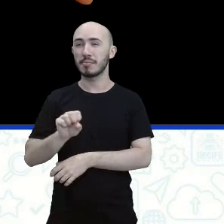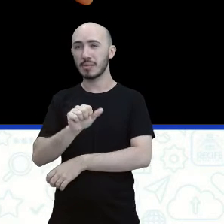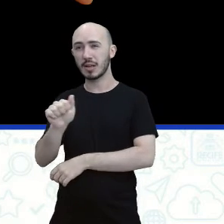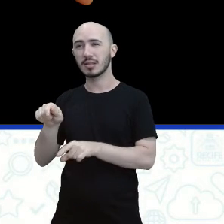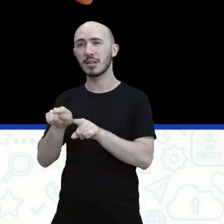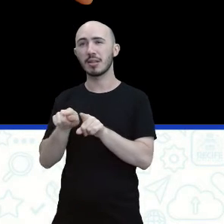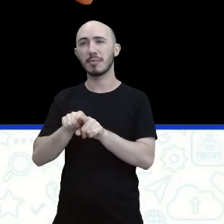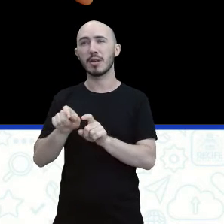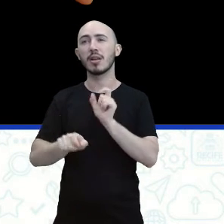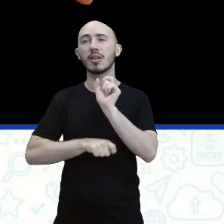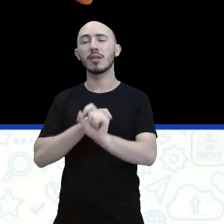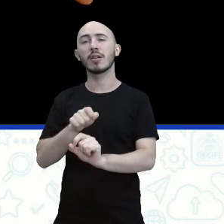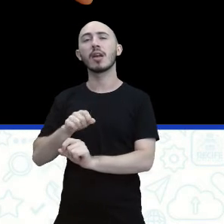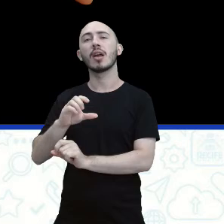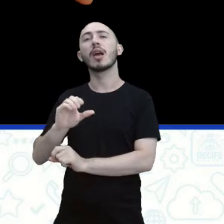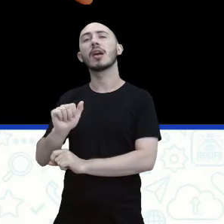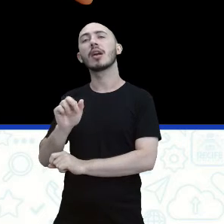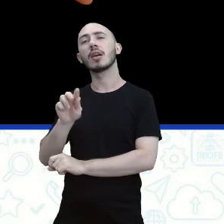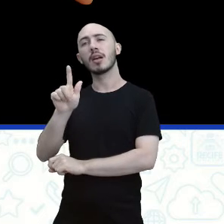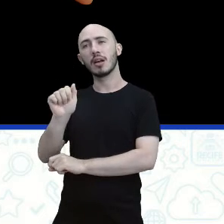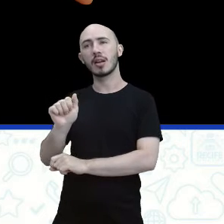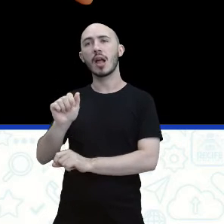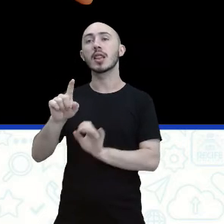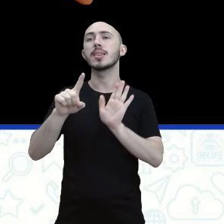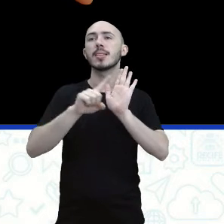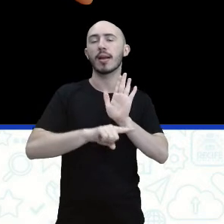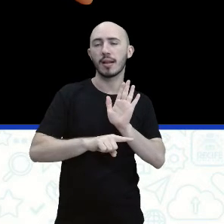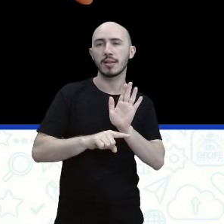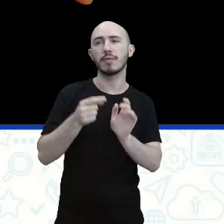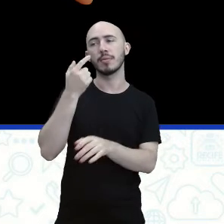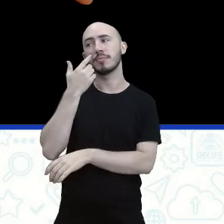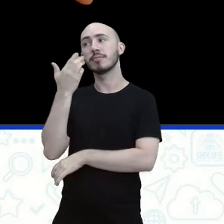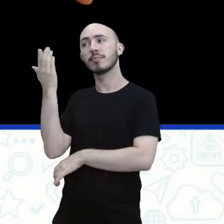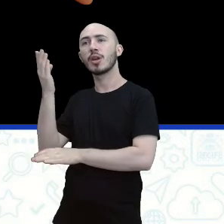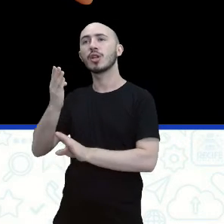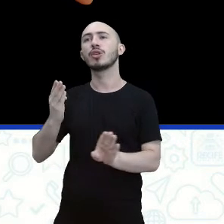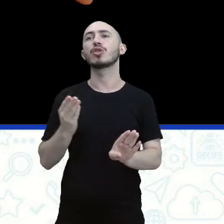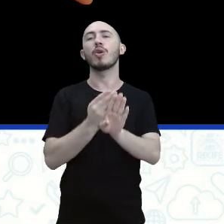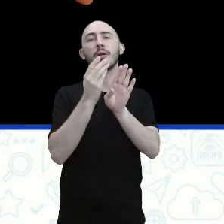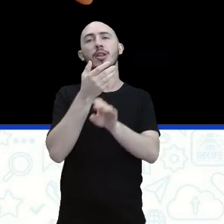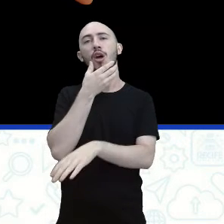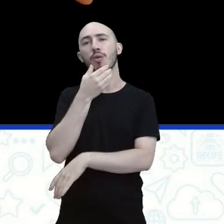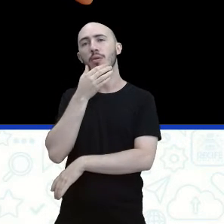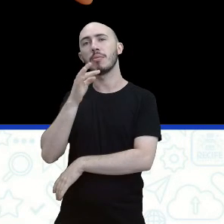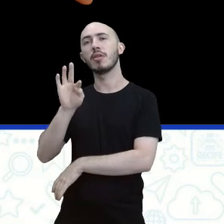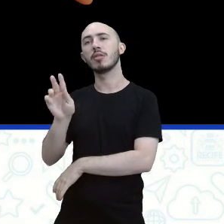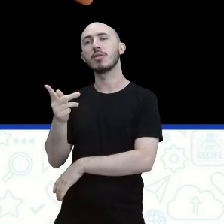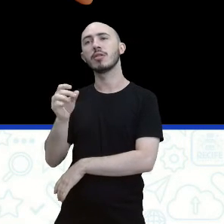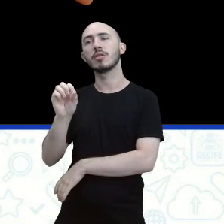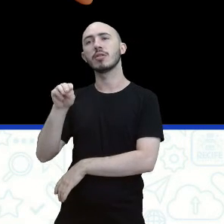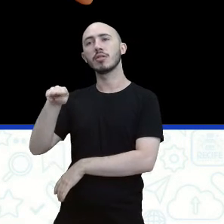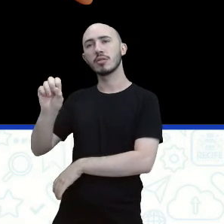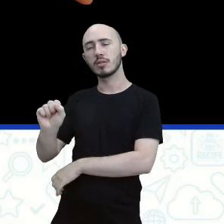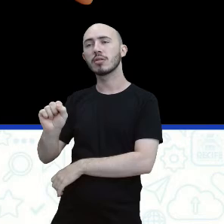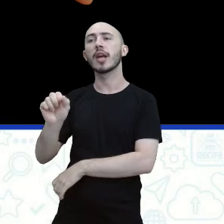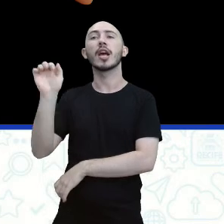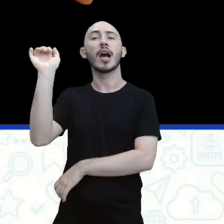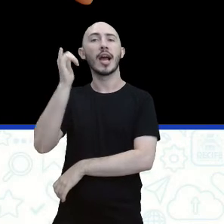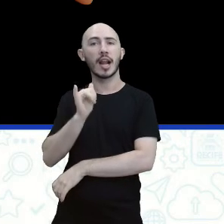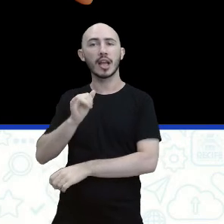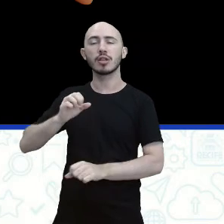aí à descoberta de Thomson, né? A descoberta de quem? Dos elétrons, tá certo? Foi Thomson